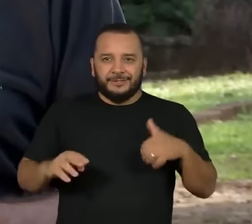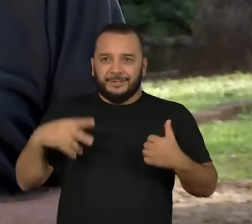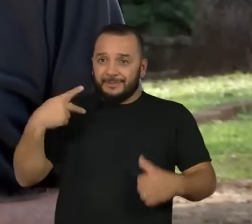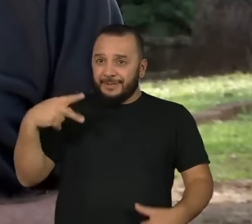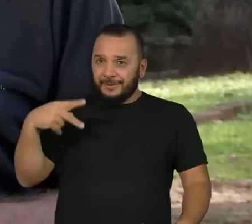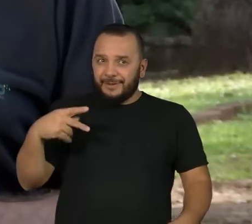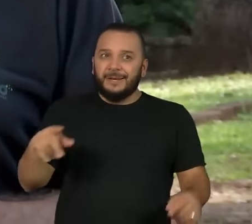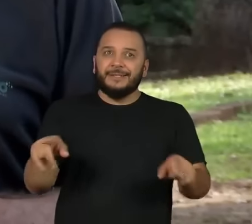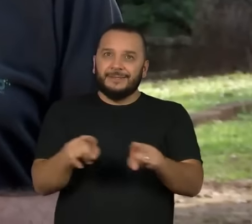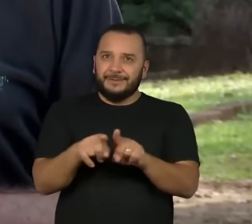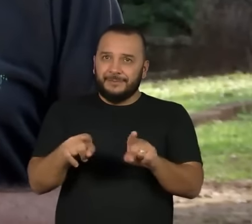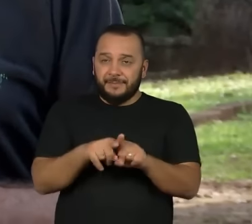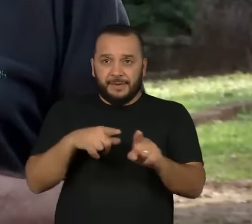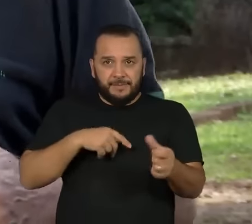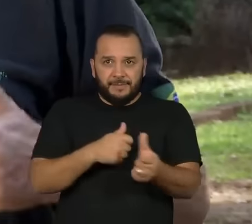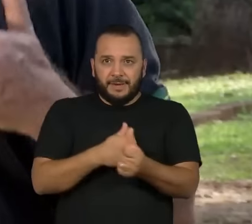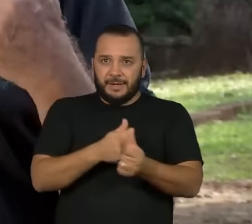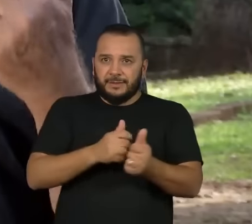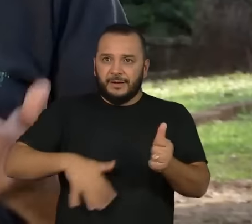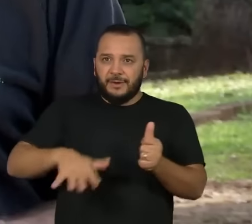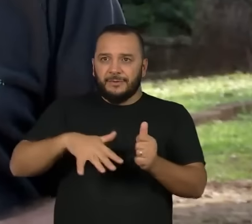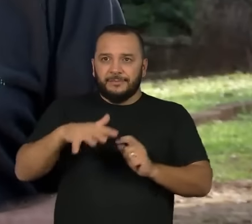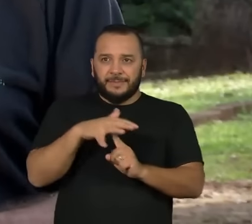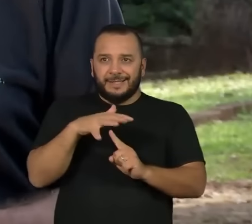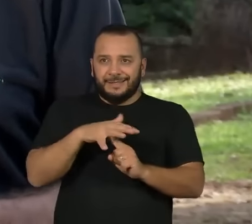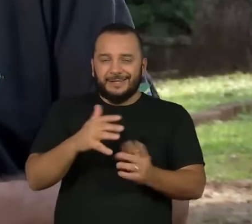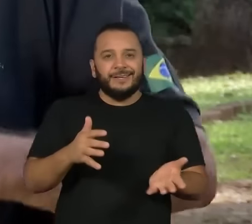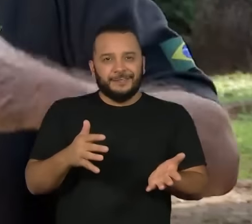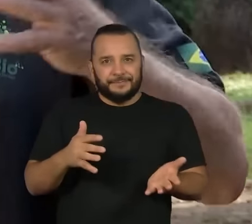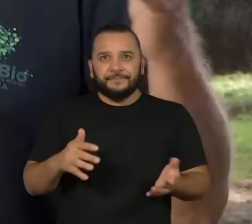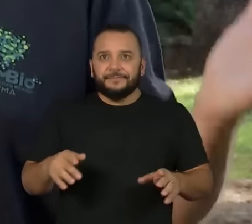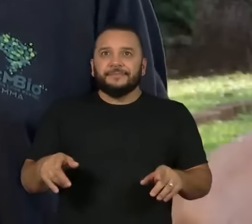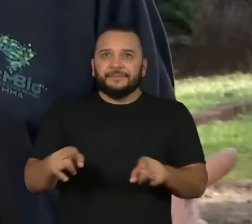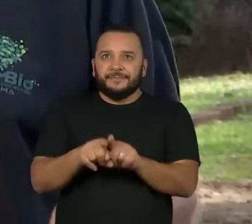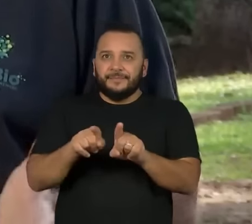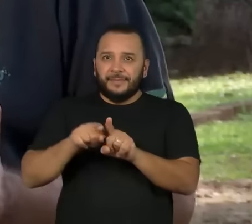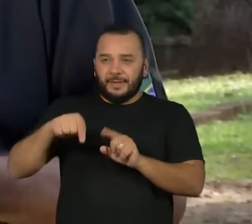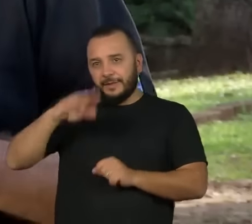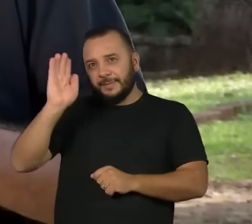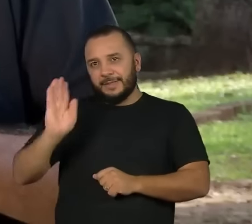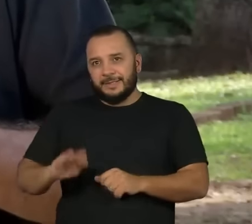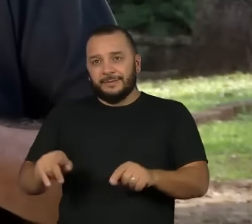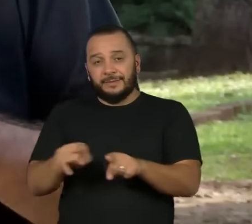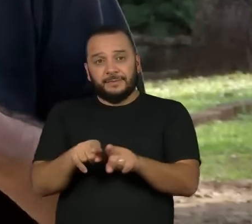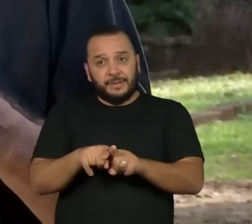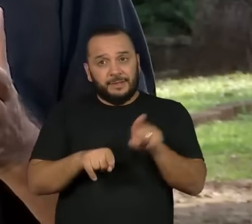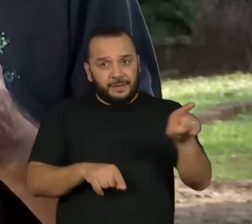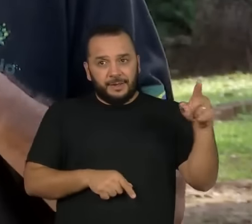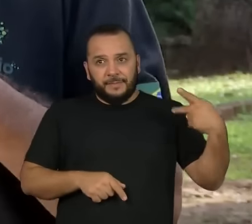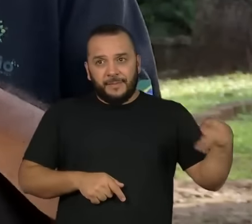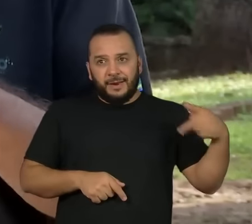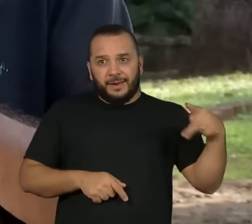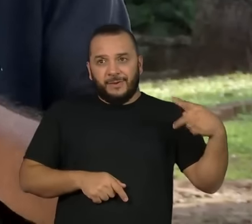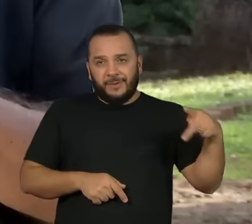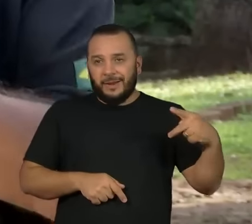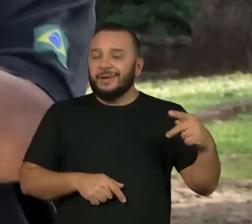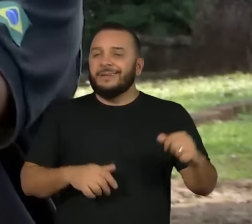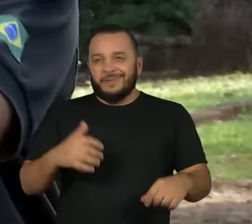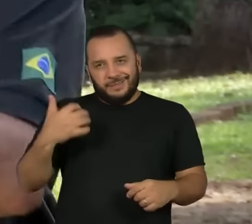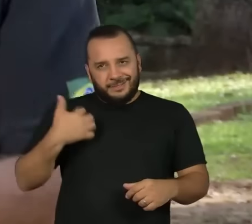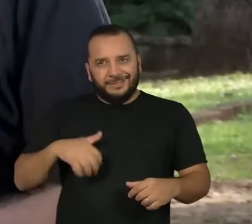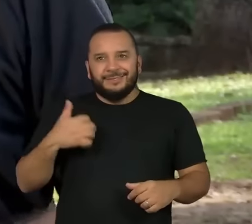florestas do Alto do Paraná. E o processo de ocupação, tanto no Brasil como no Paraguai, e a Argentina